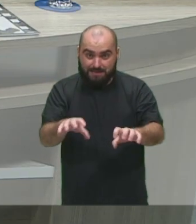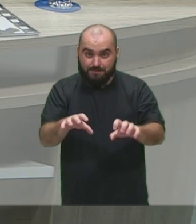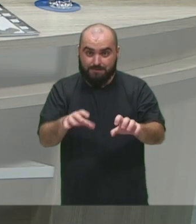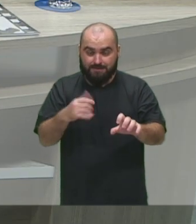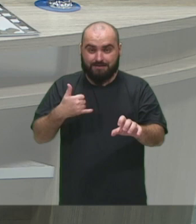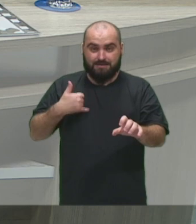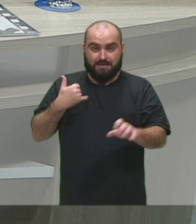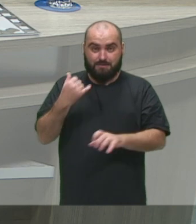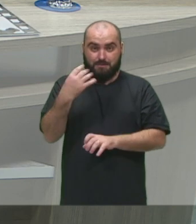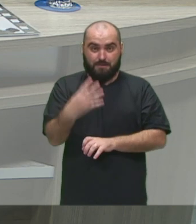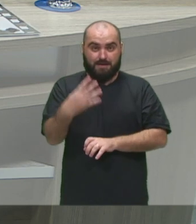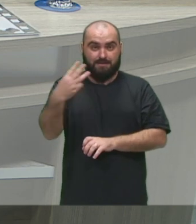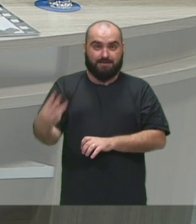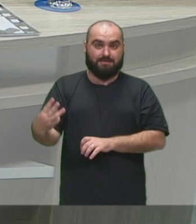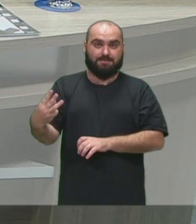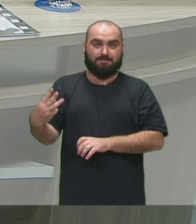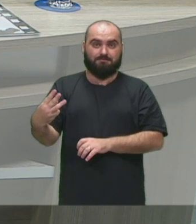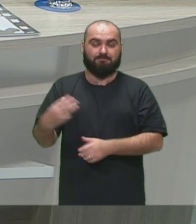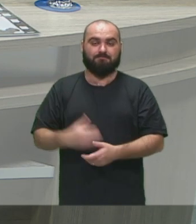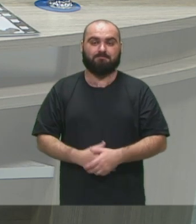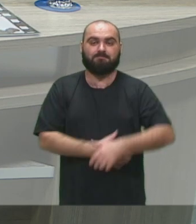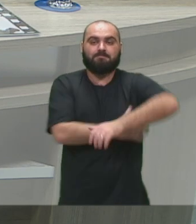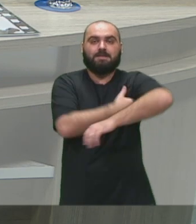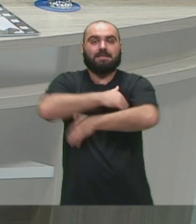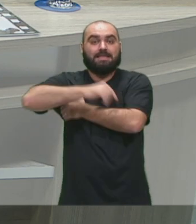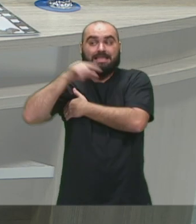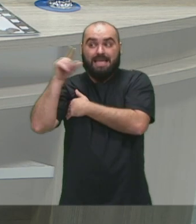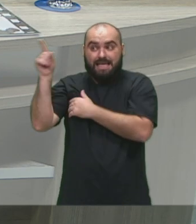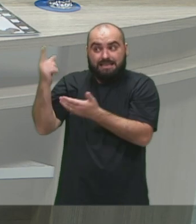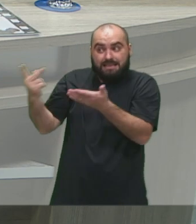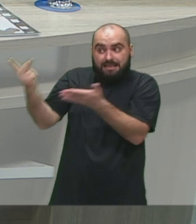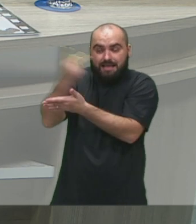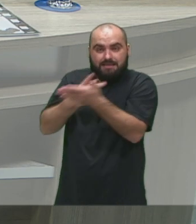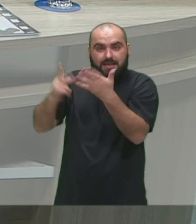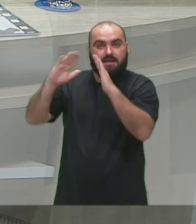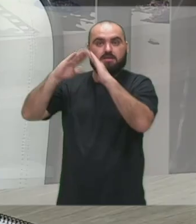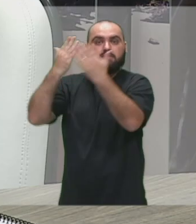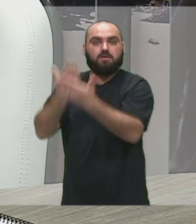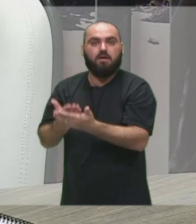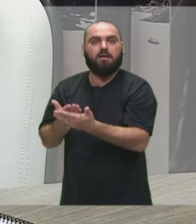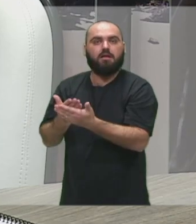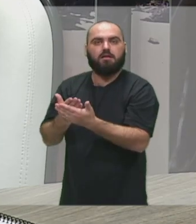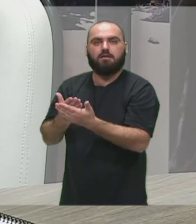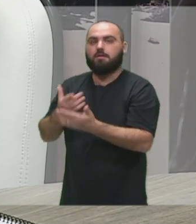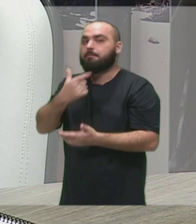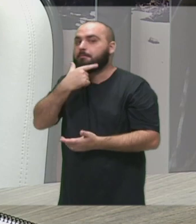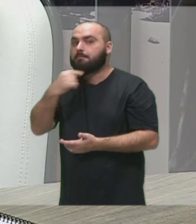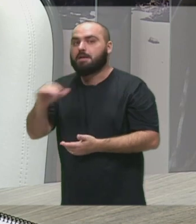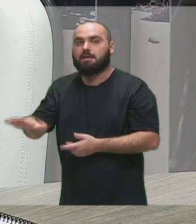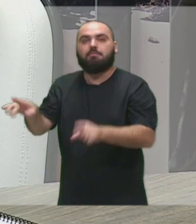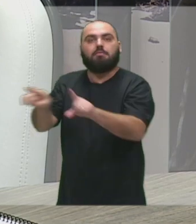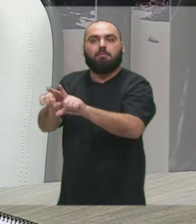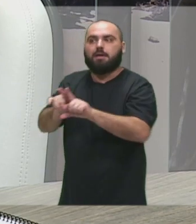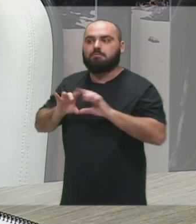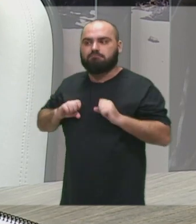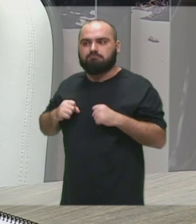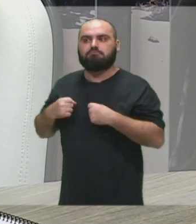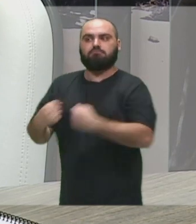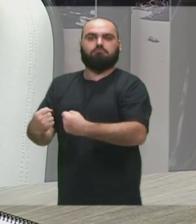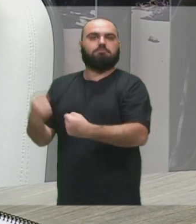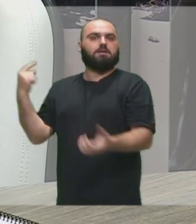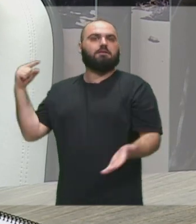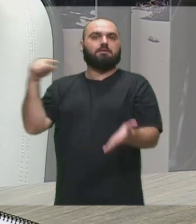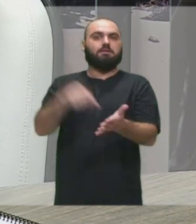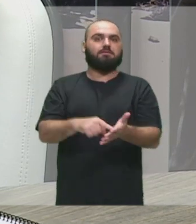anos. E por meio dessa obra nas escolas, eu encorajo os meninos a falar sobre isso, a denunciar também.